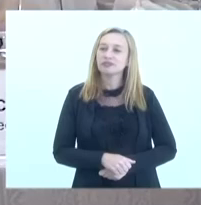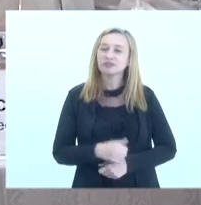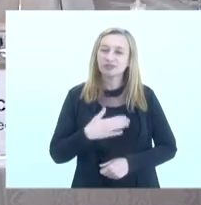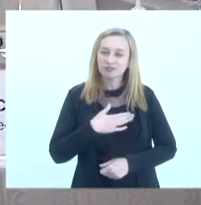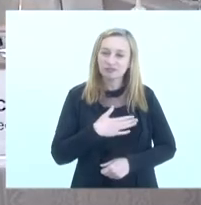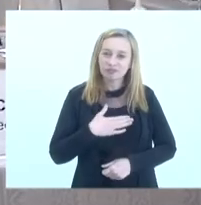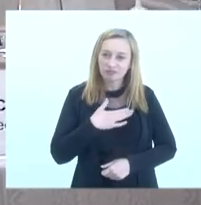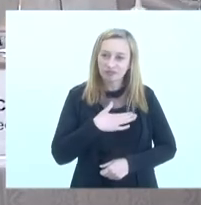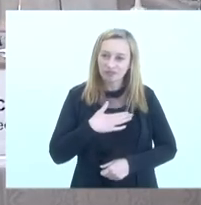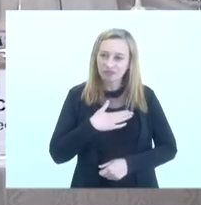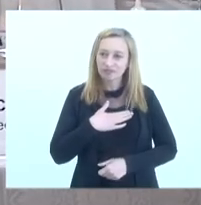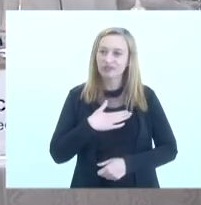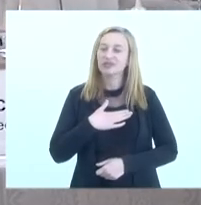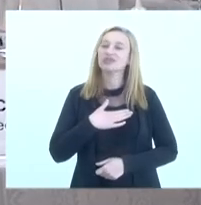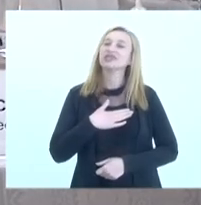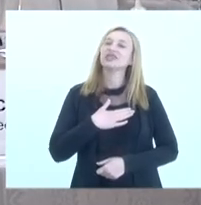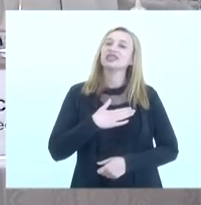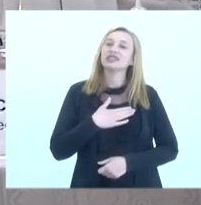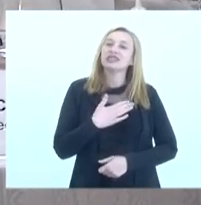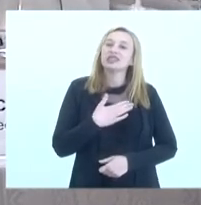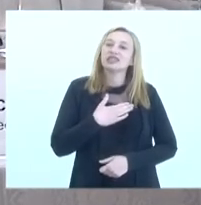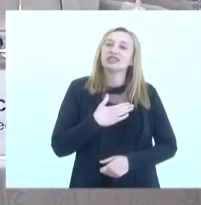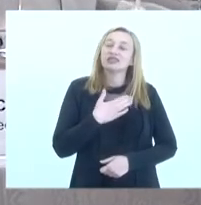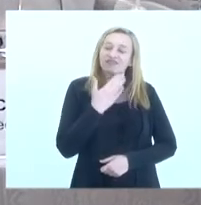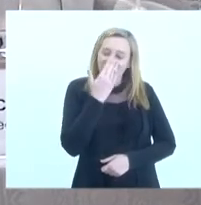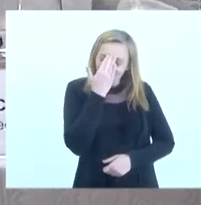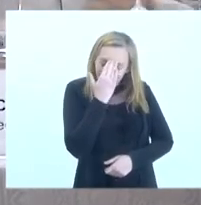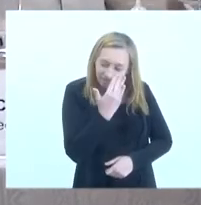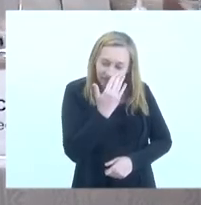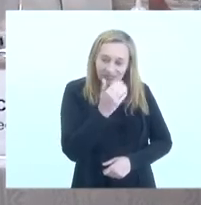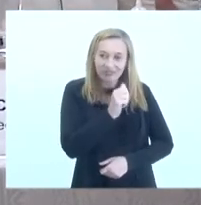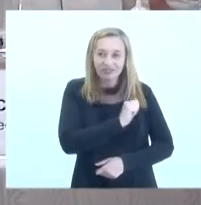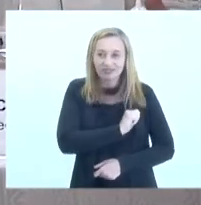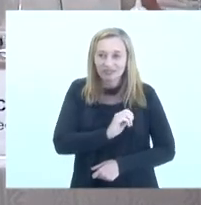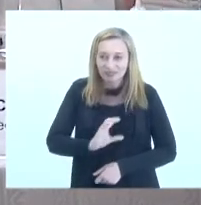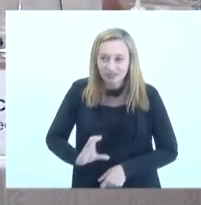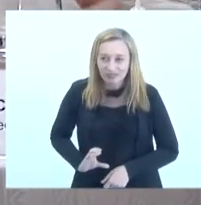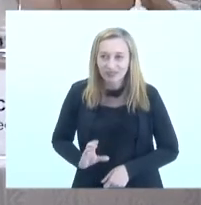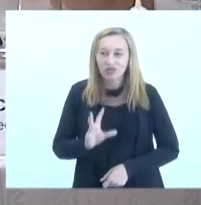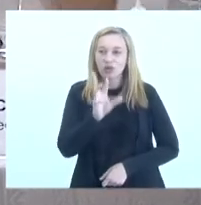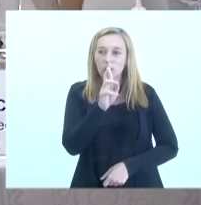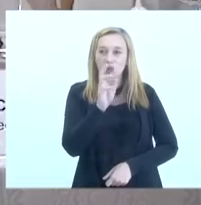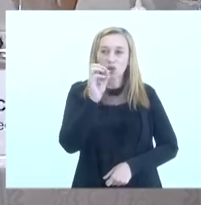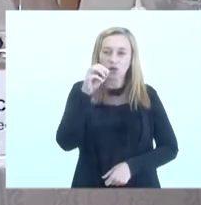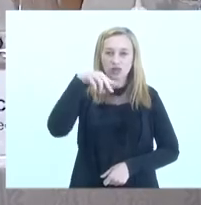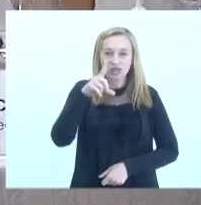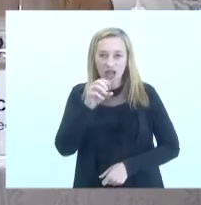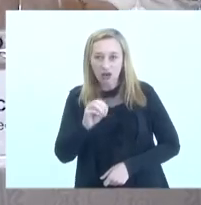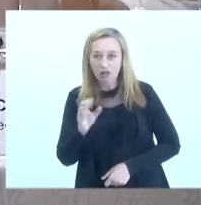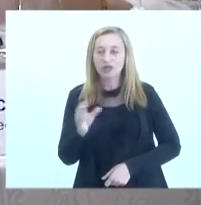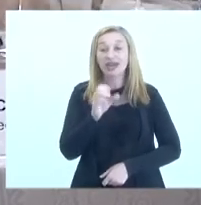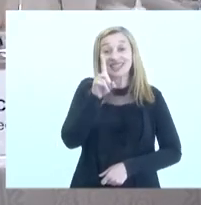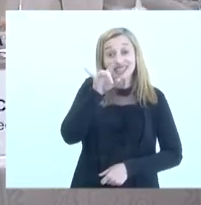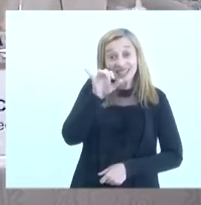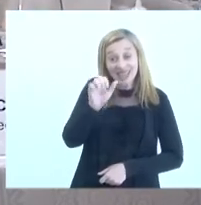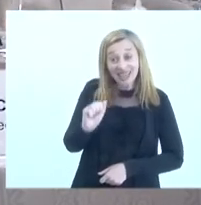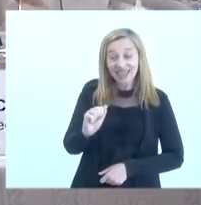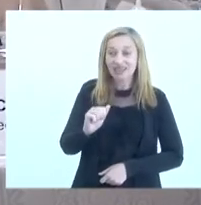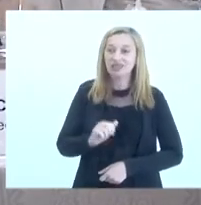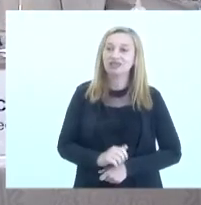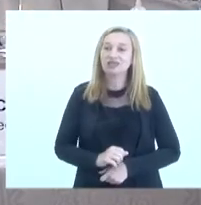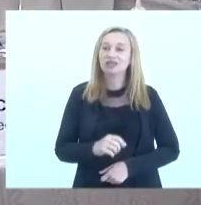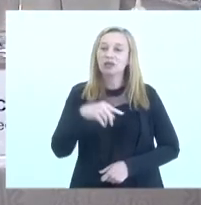cumprimentar ao André, o Ronaldo, a Célia,